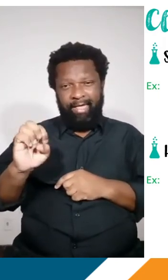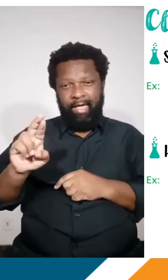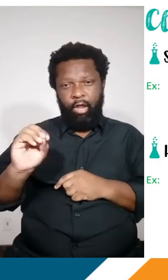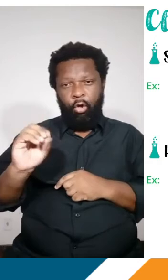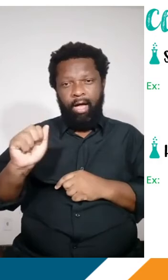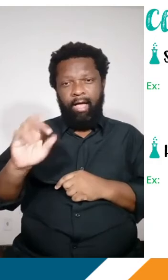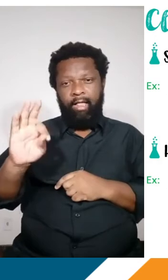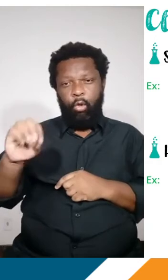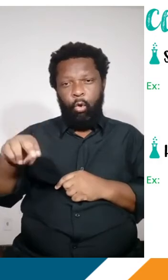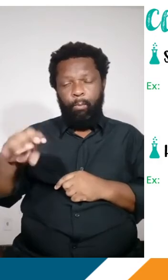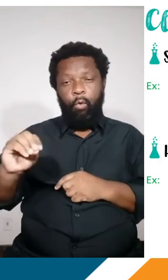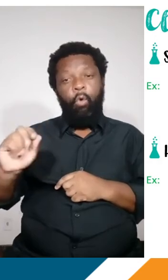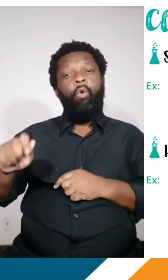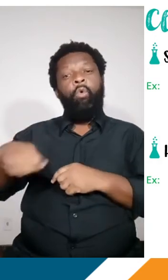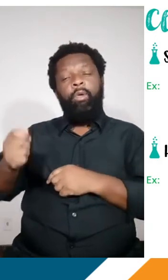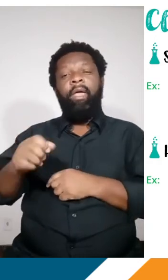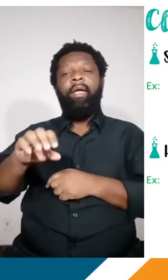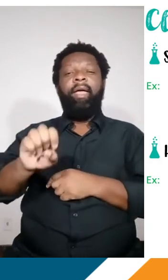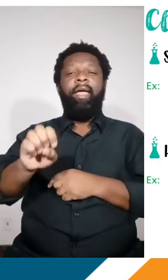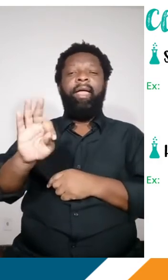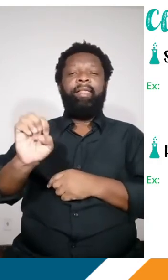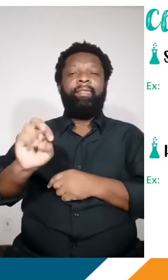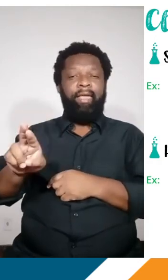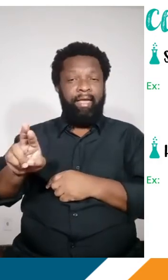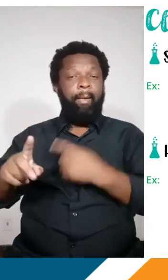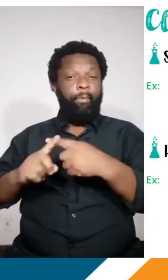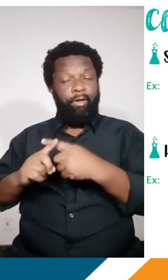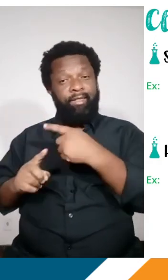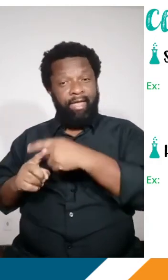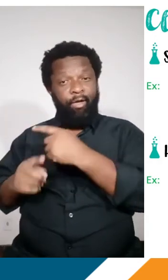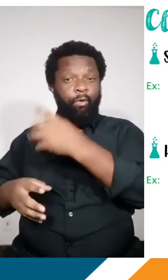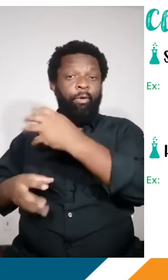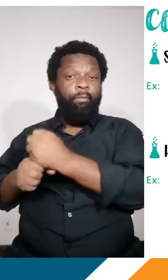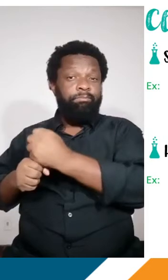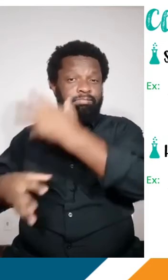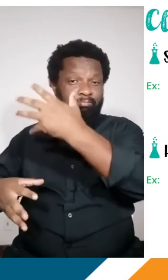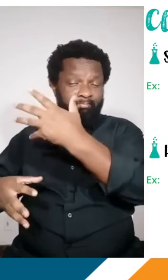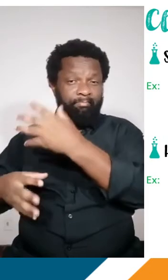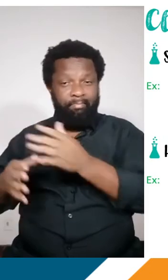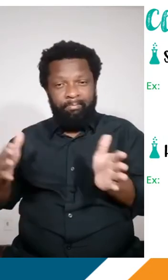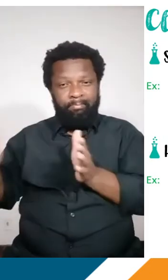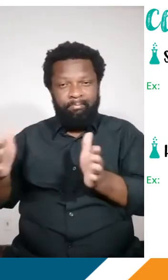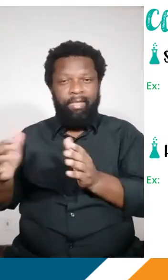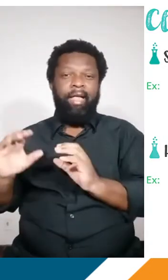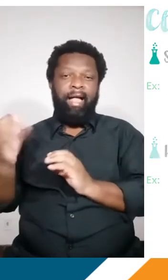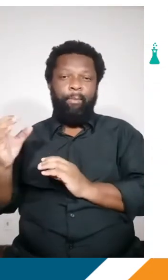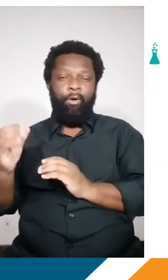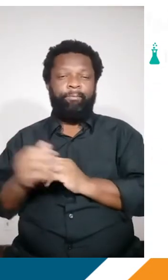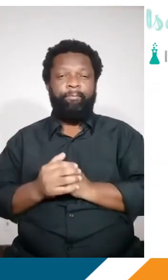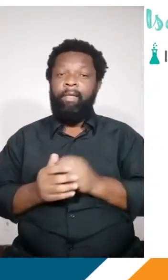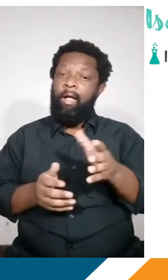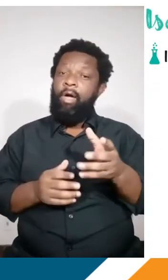nome dessa função é justamente éter, pela presença desse heteroátomo, desse oxigênio entre carbonos. Agora que a